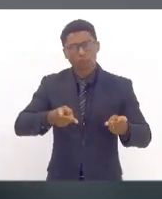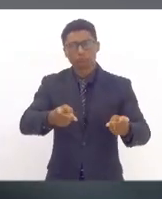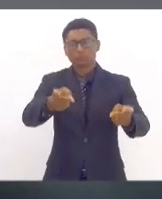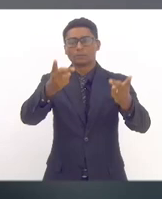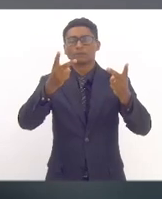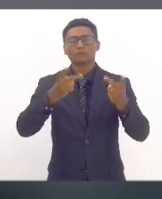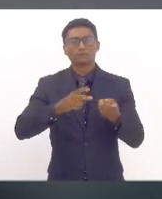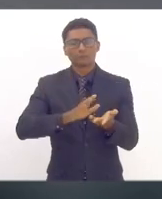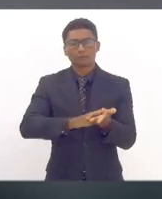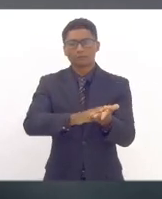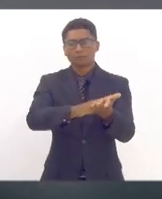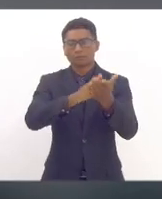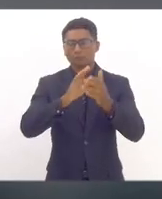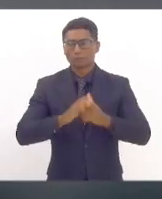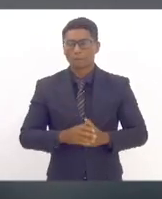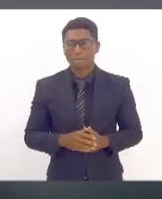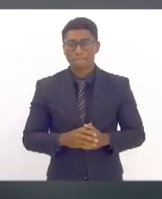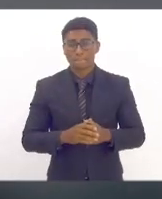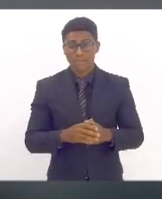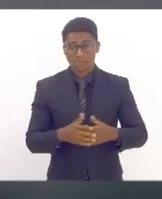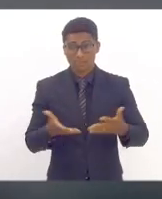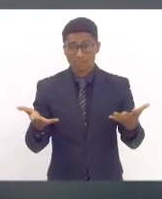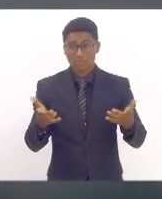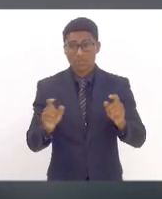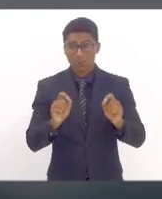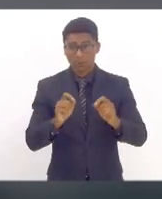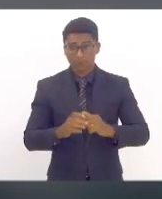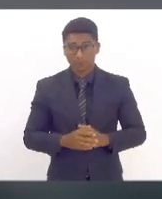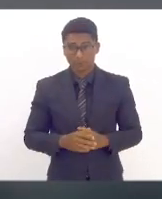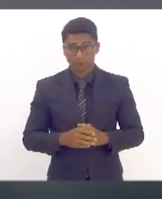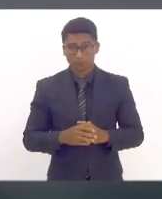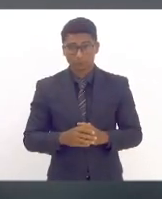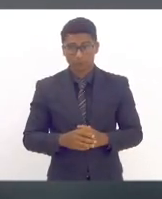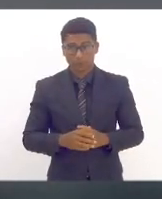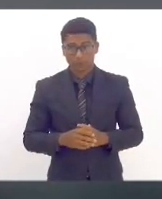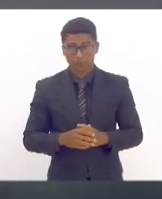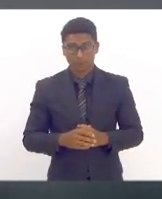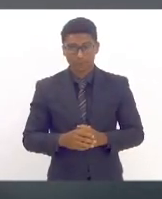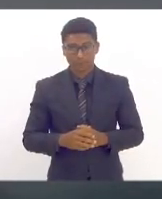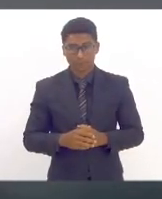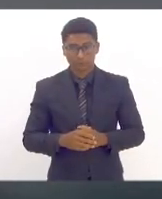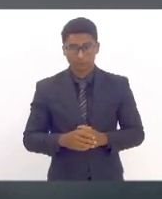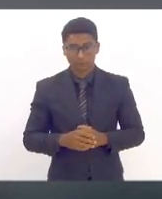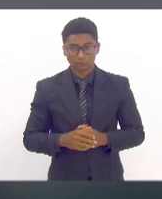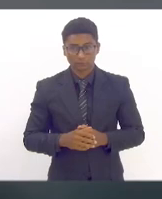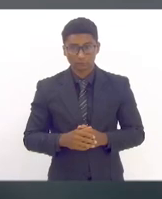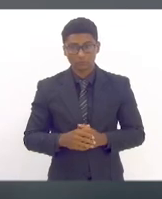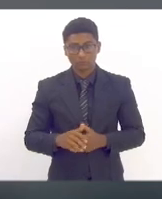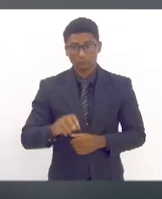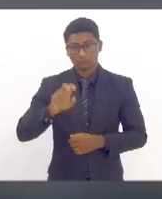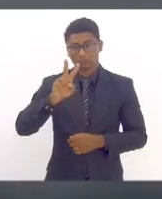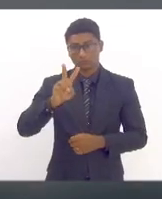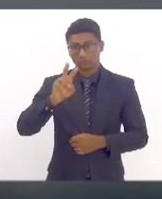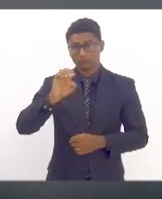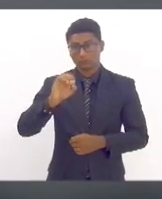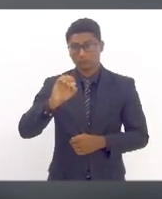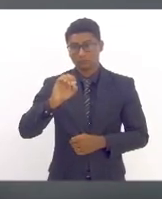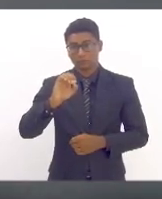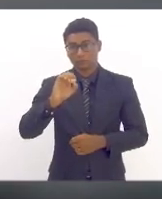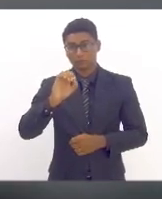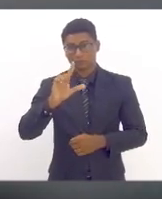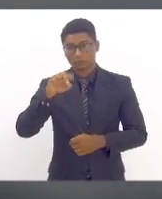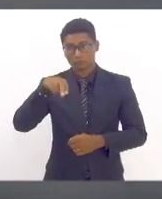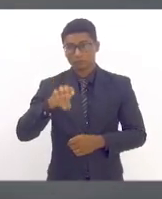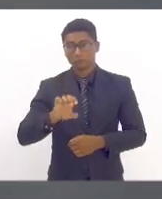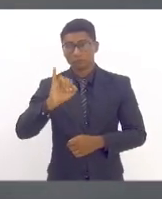terreiro do e agora é o Volnei o Volnei Rocha terreiro